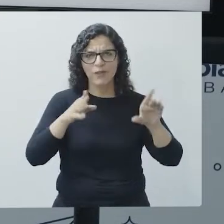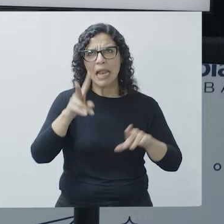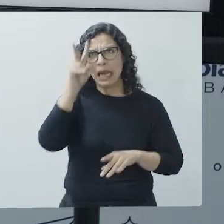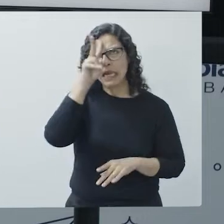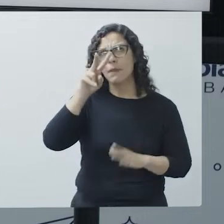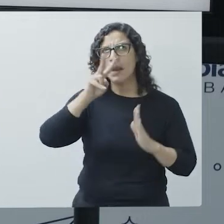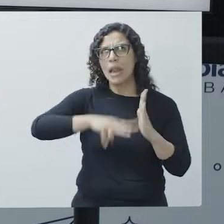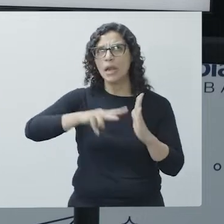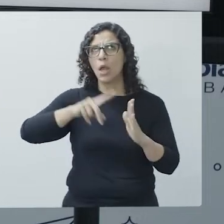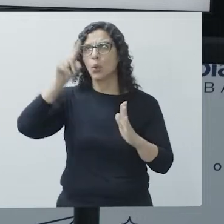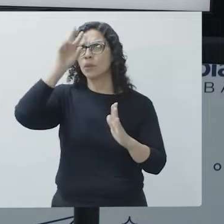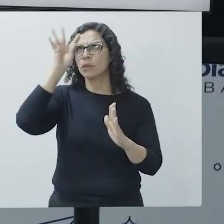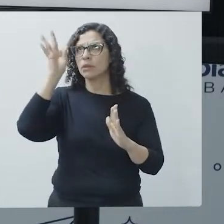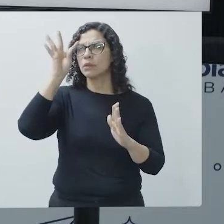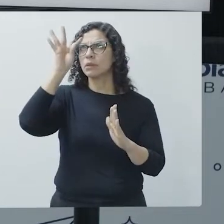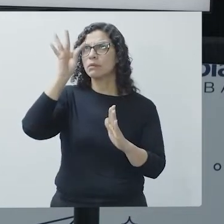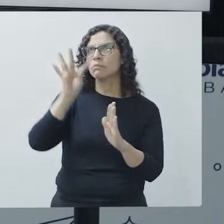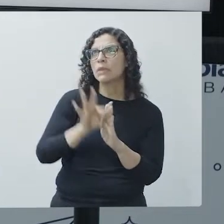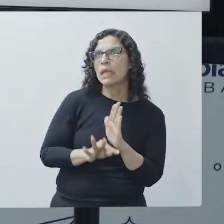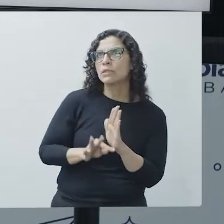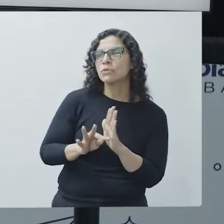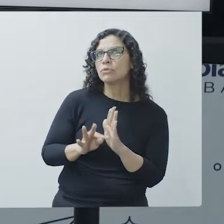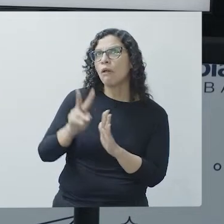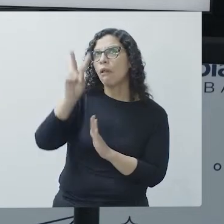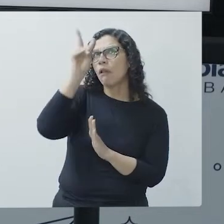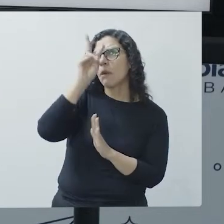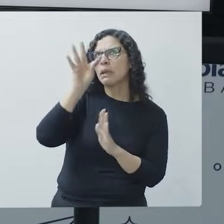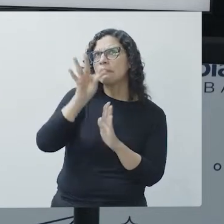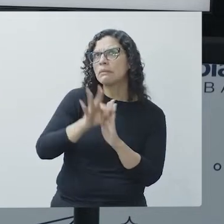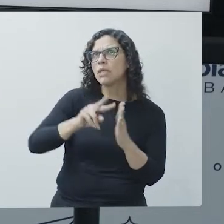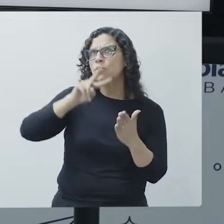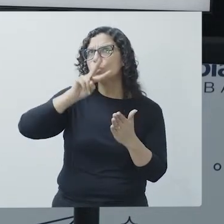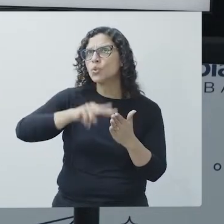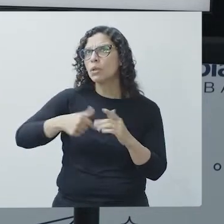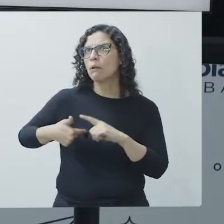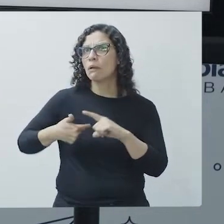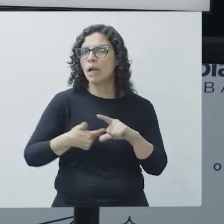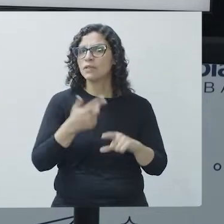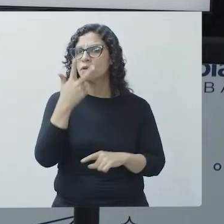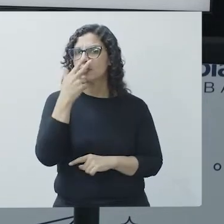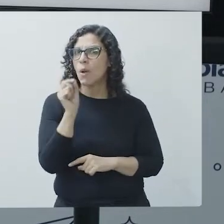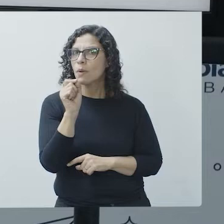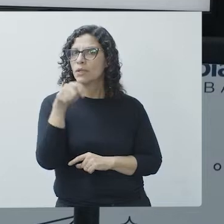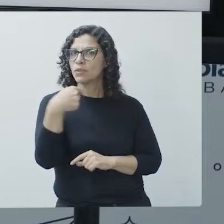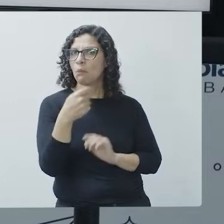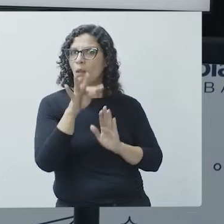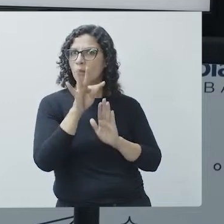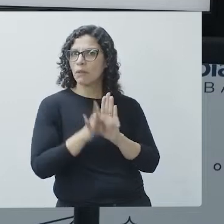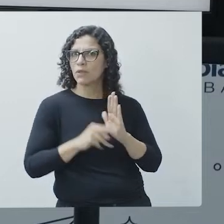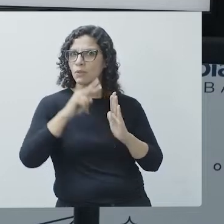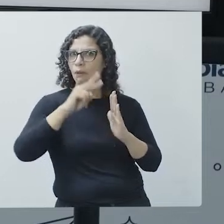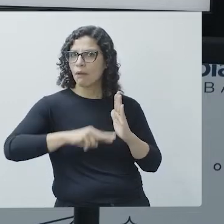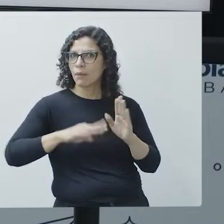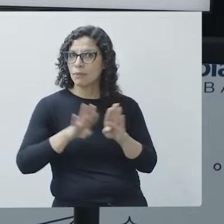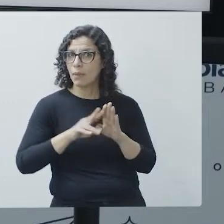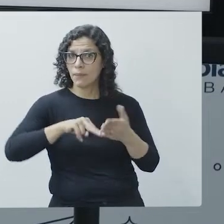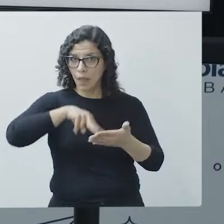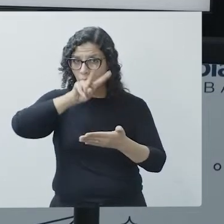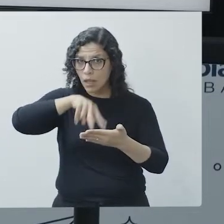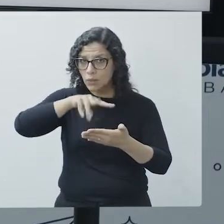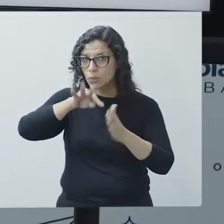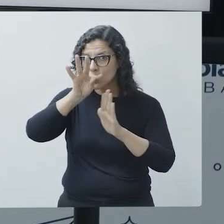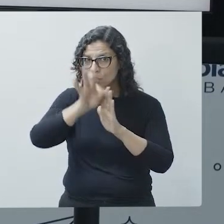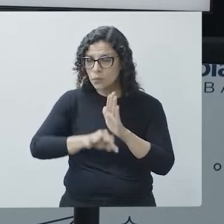lembra de ter lido algum texto clássico? O que você achou quando você fez a leitura desse texto clássico? E quando eu falo leitura do